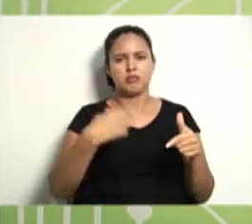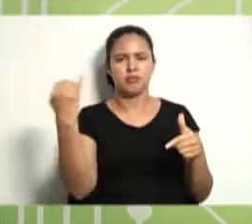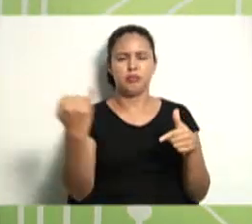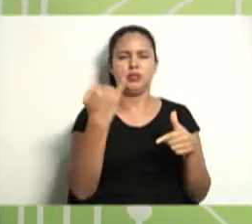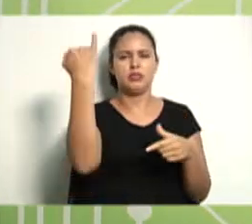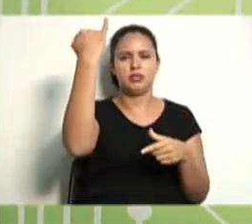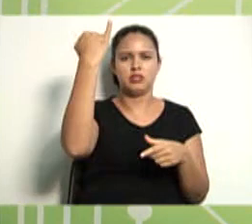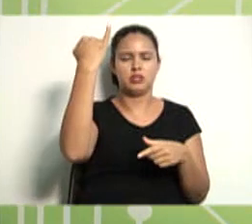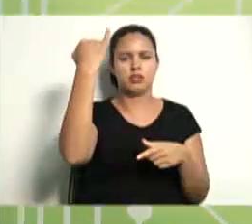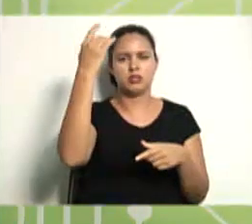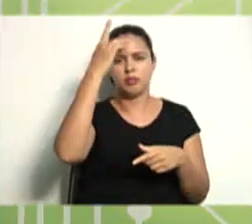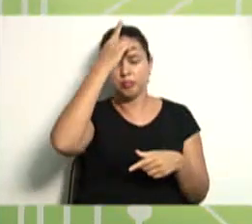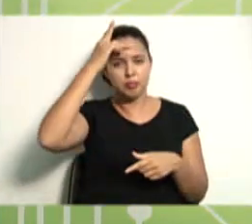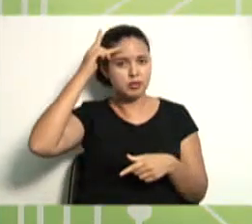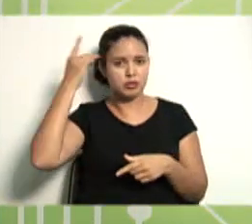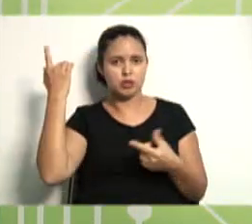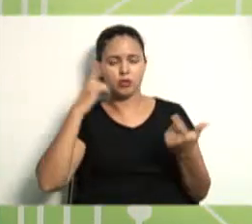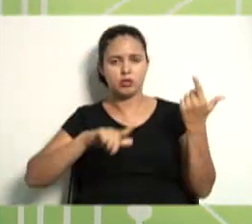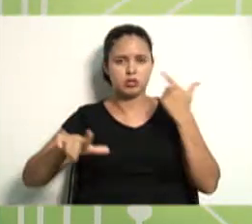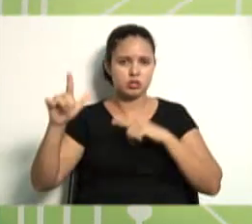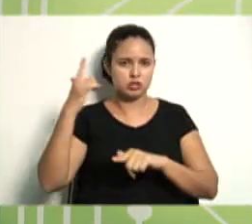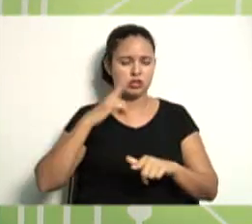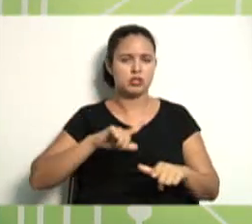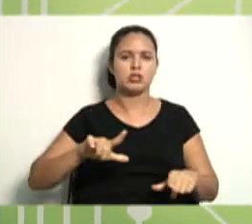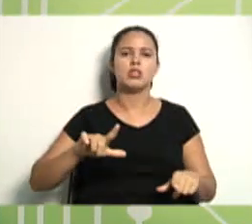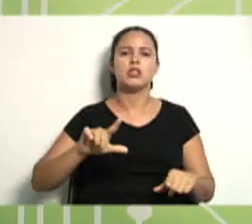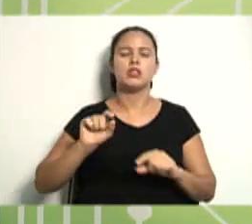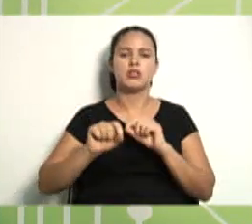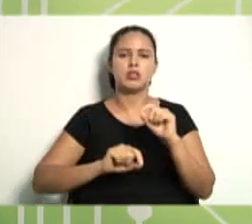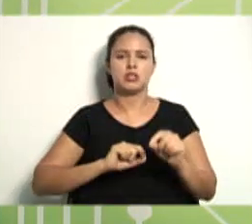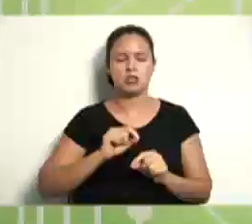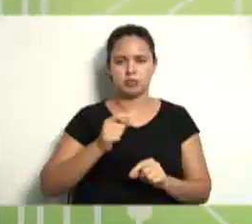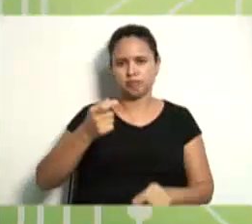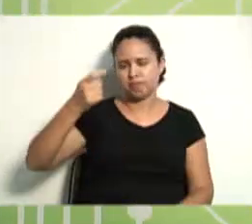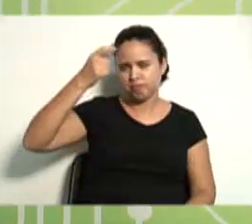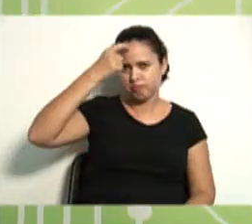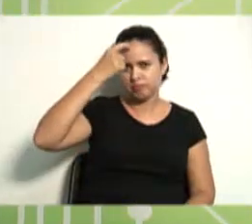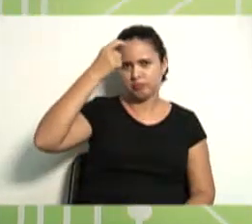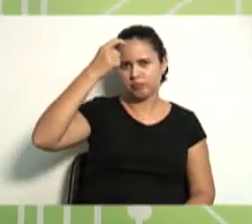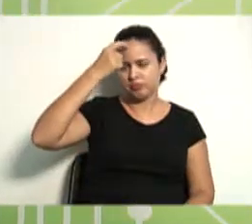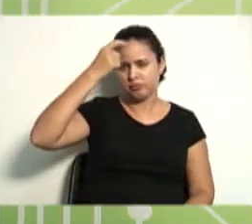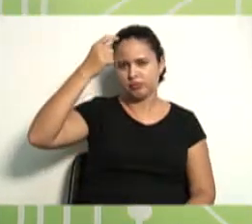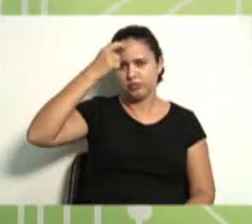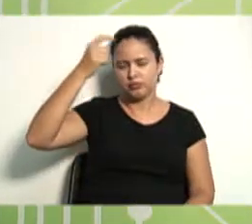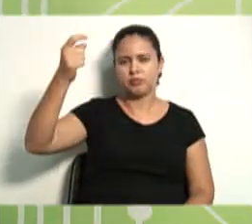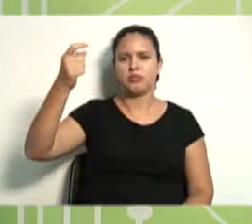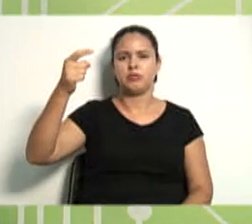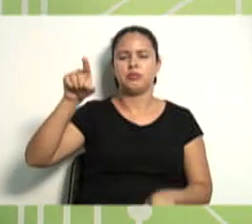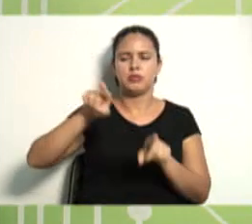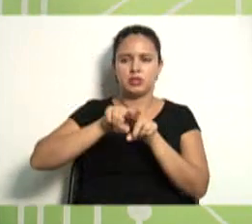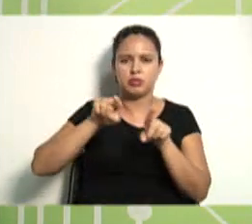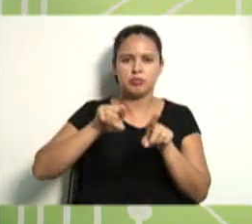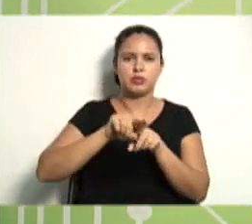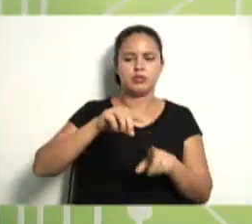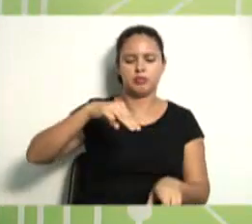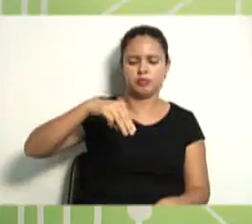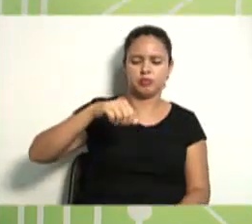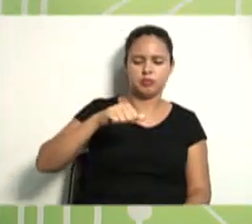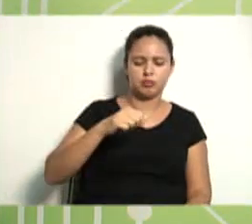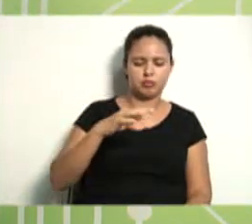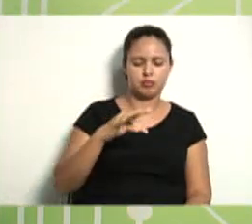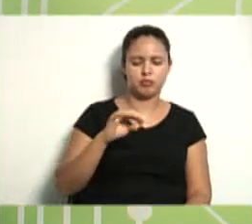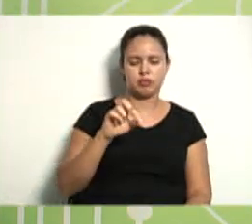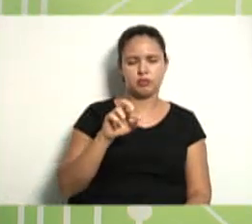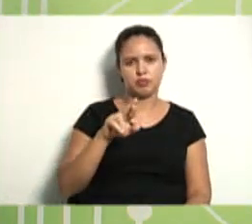nós temos de realização, tanto intelectual como material. As formas como